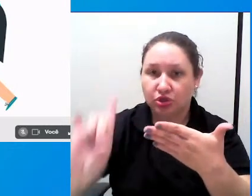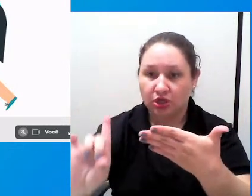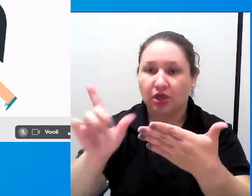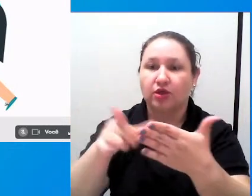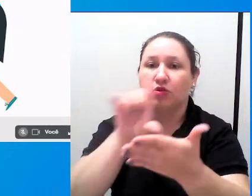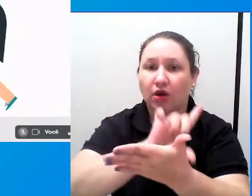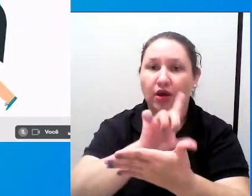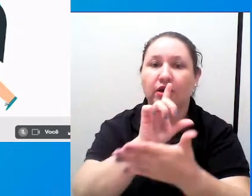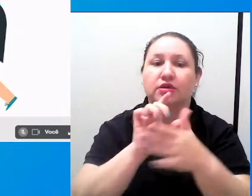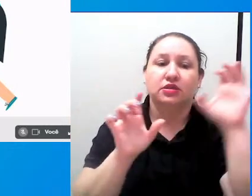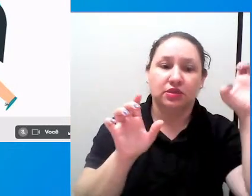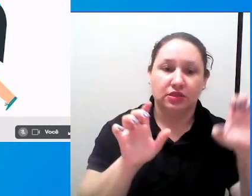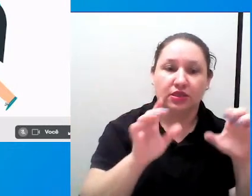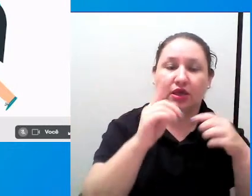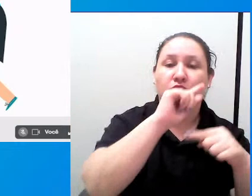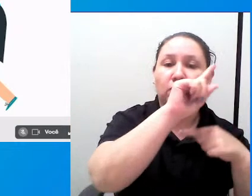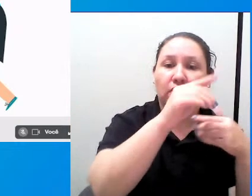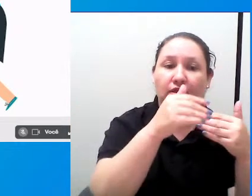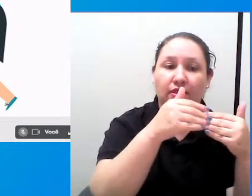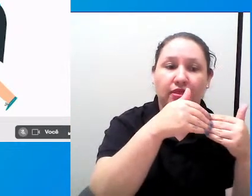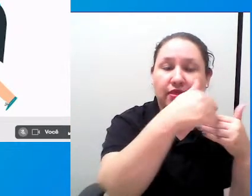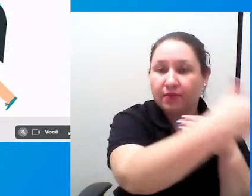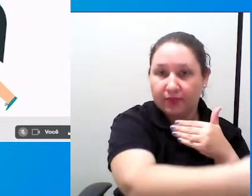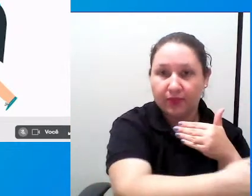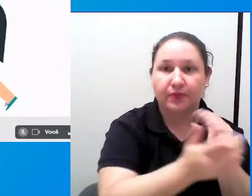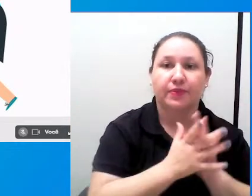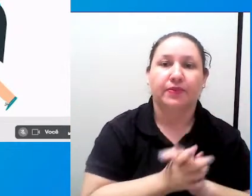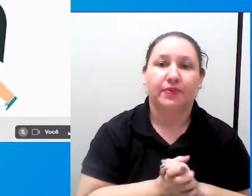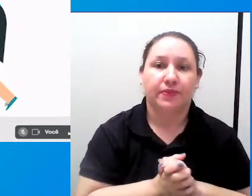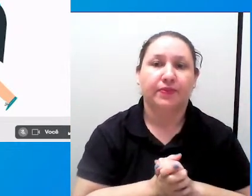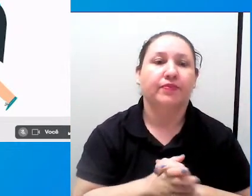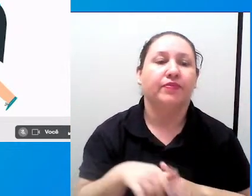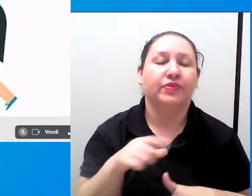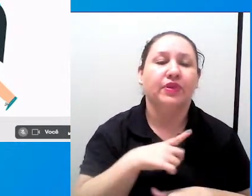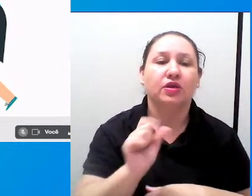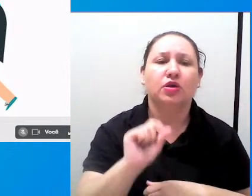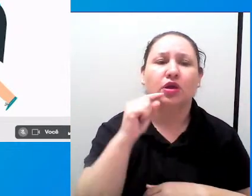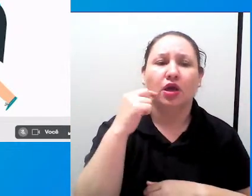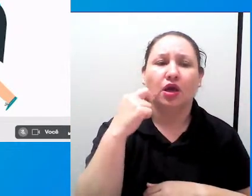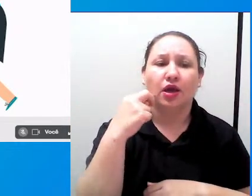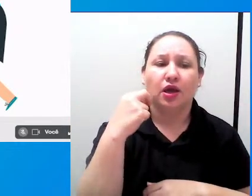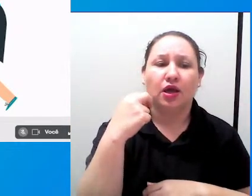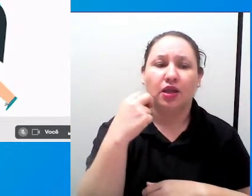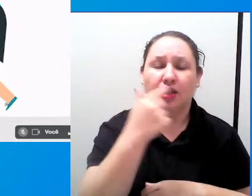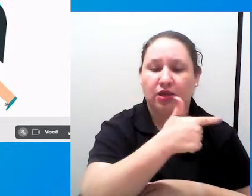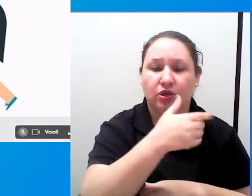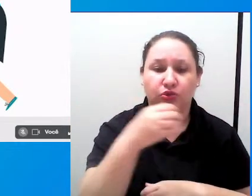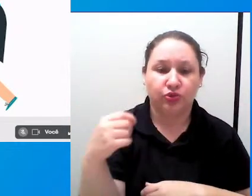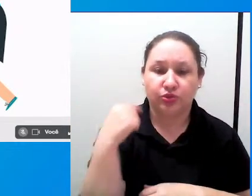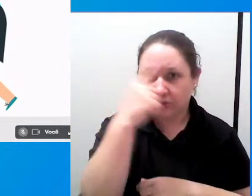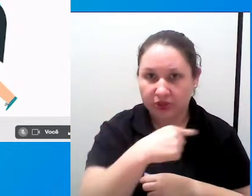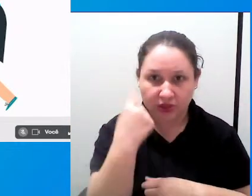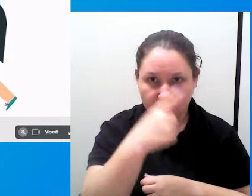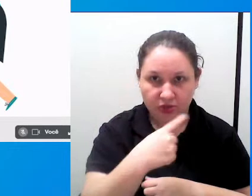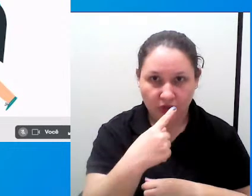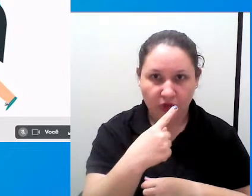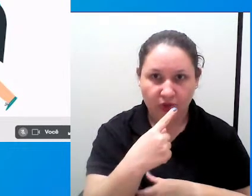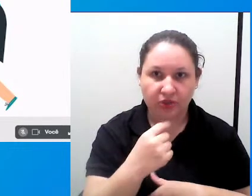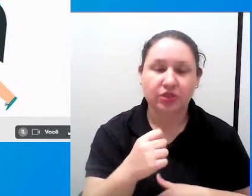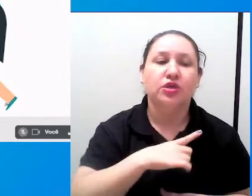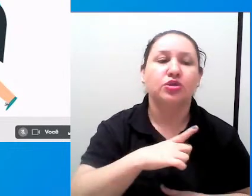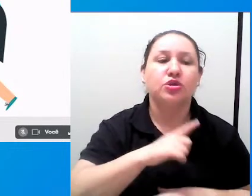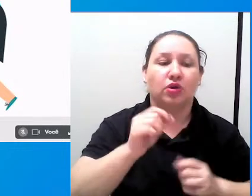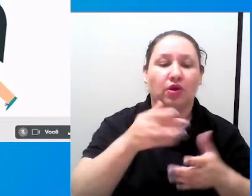aí, dessas 200 horas de atividades complementares, a gente tirou, deixou